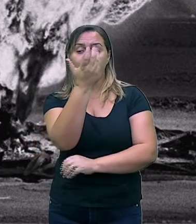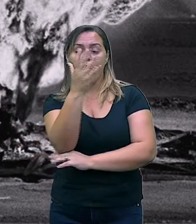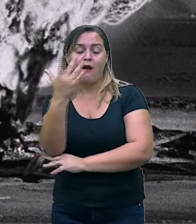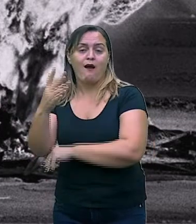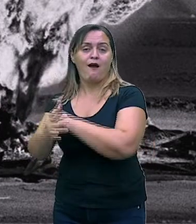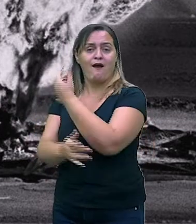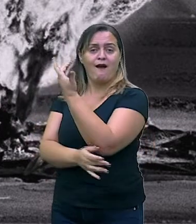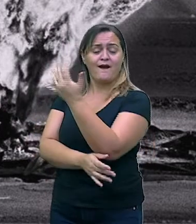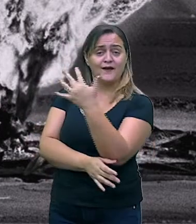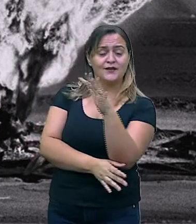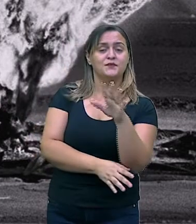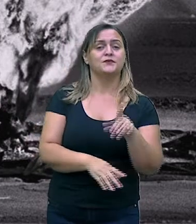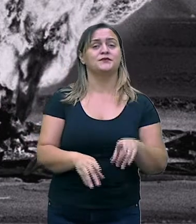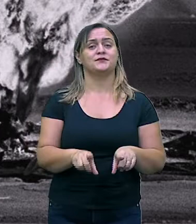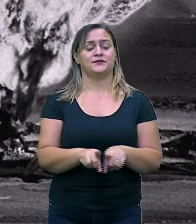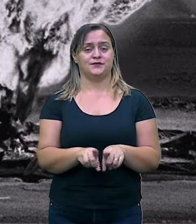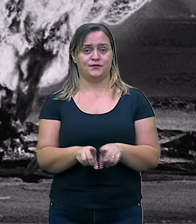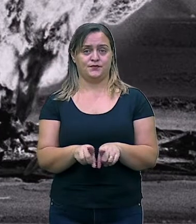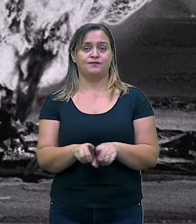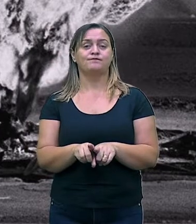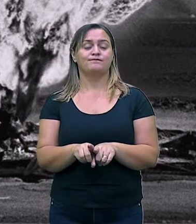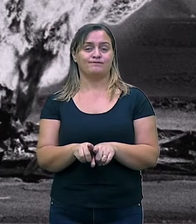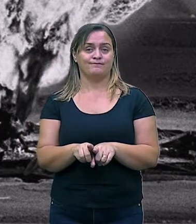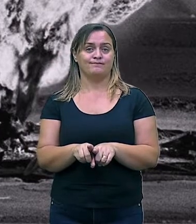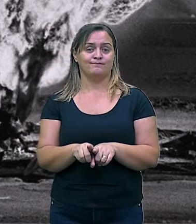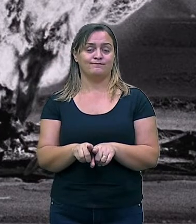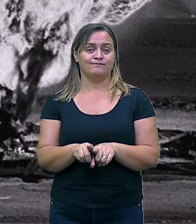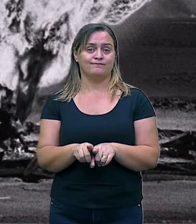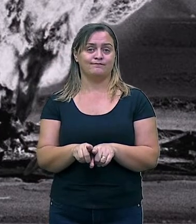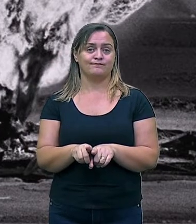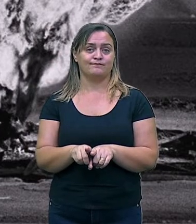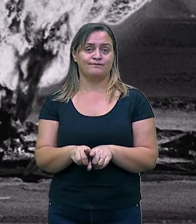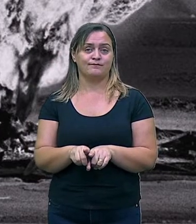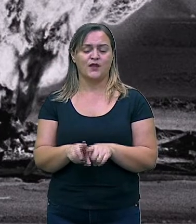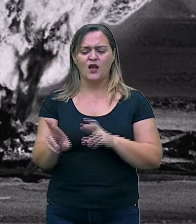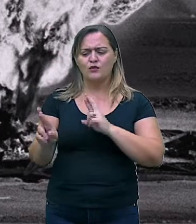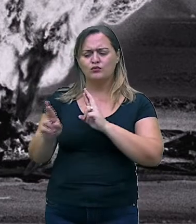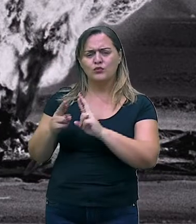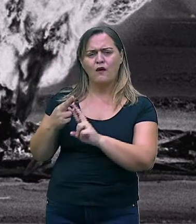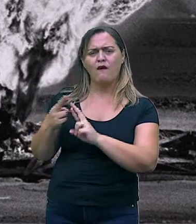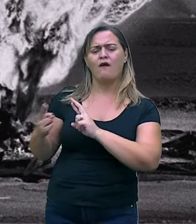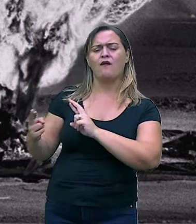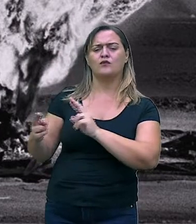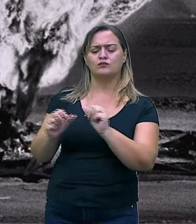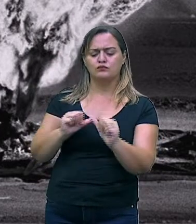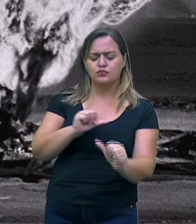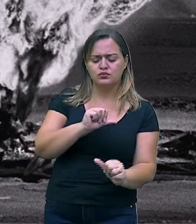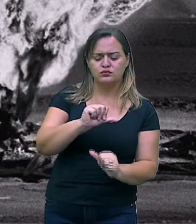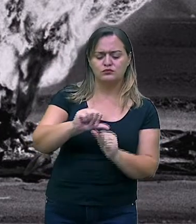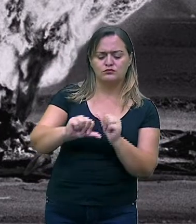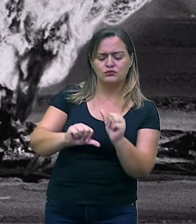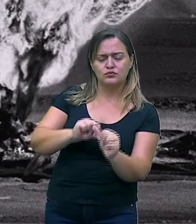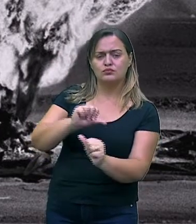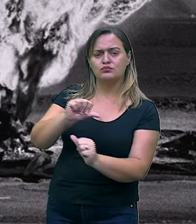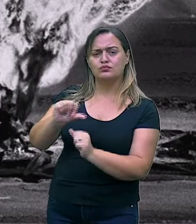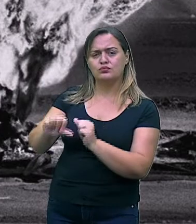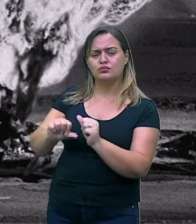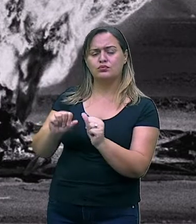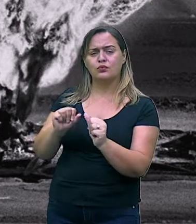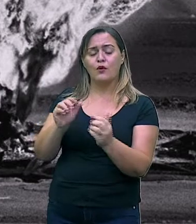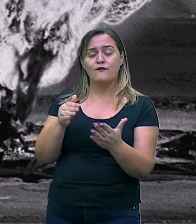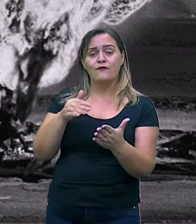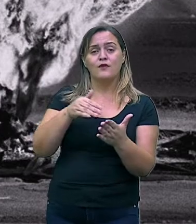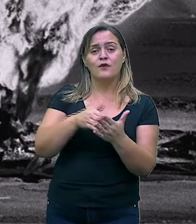nossa interferência. Né, que essa relação ela mudou ao longo da história. E a partir do final do século